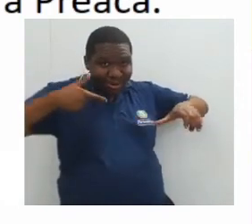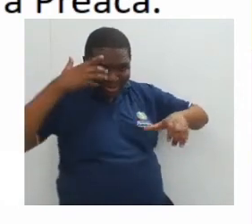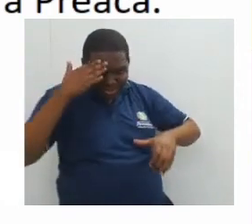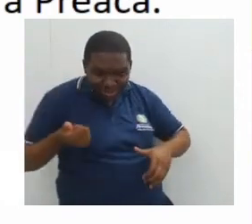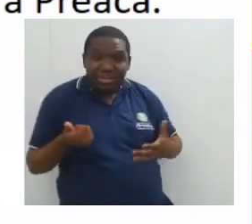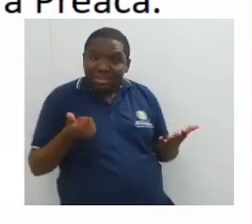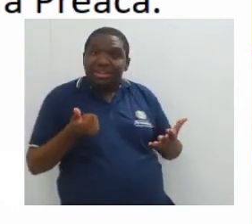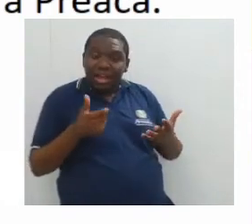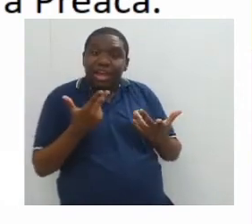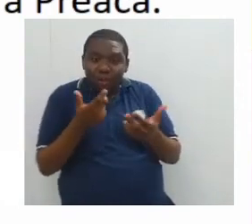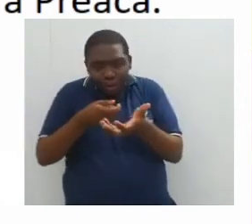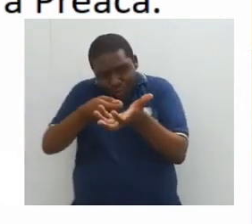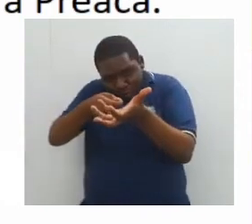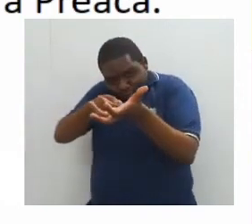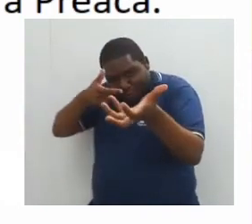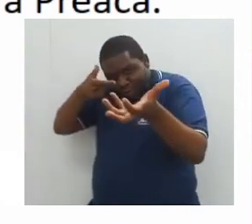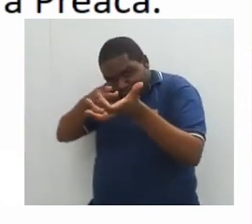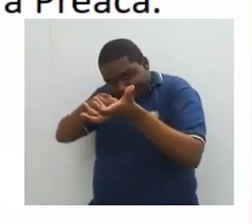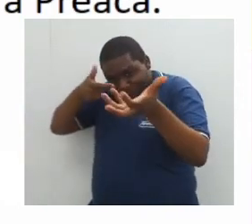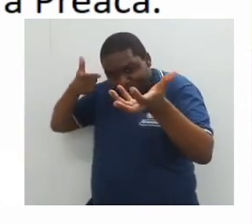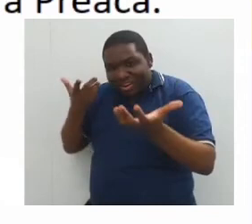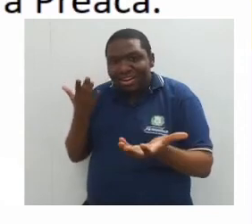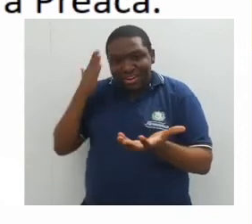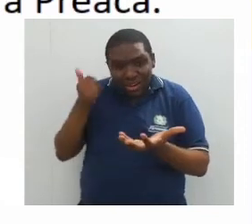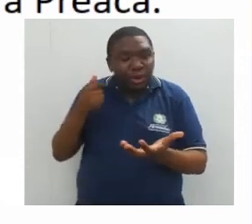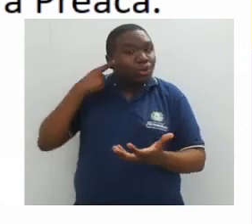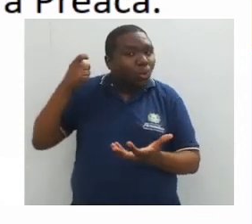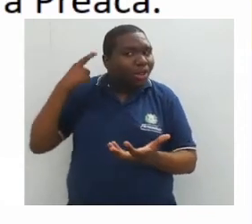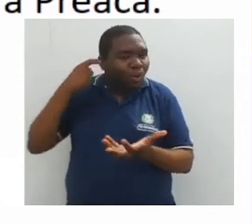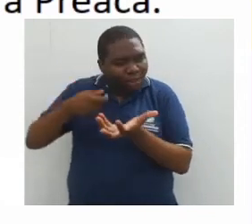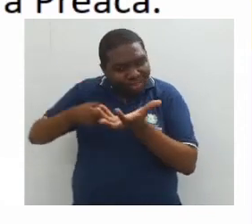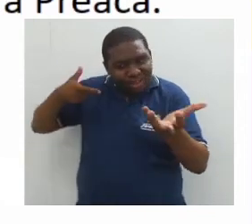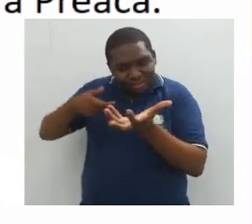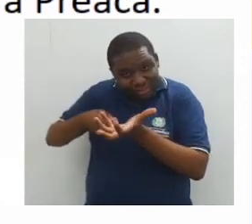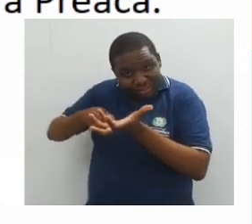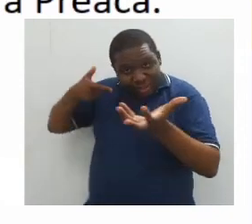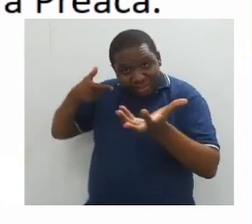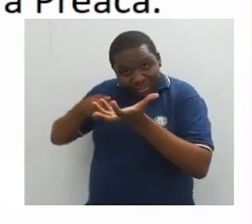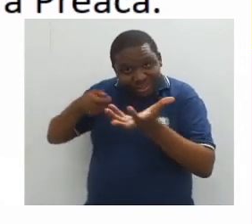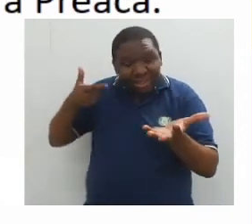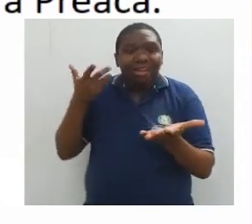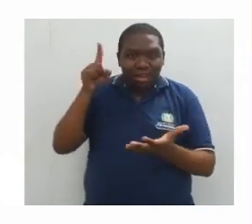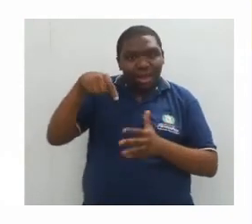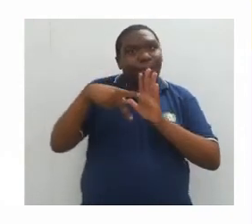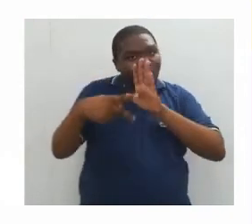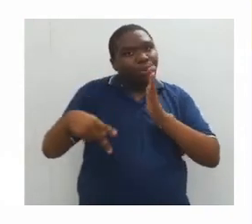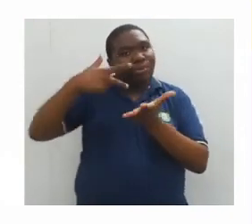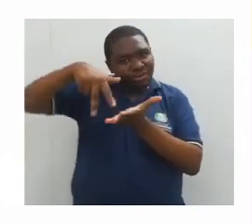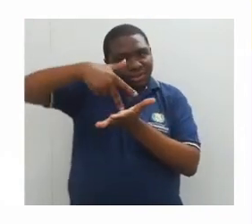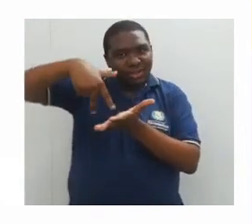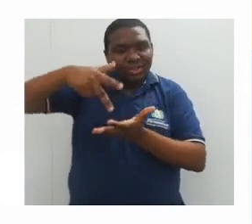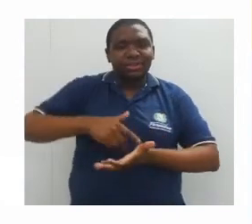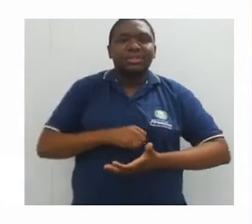Então, a preaca é aquele arco e flecha, onde ele fica fazendo aquelas tec. Então, vamos